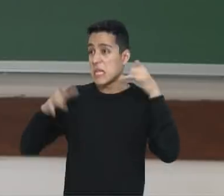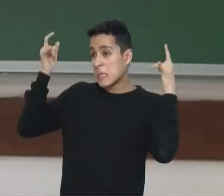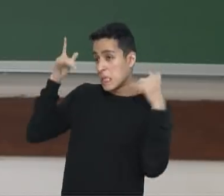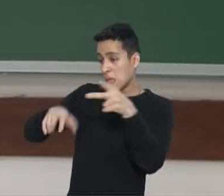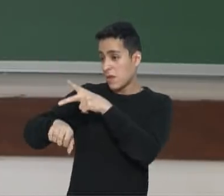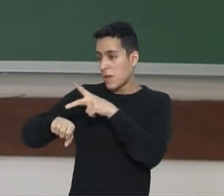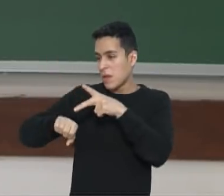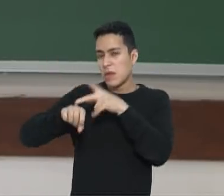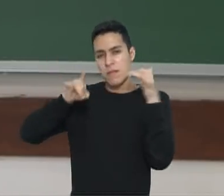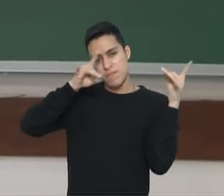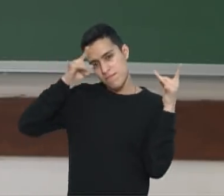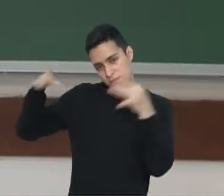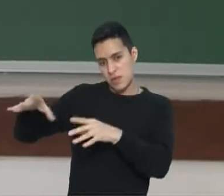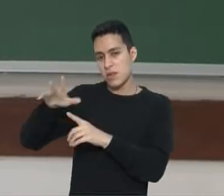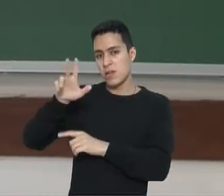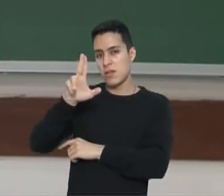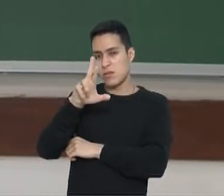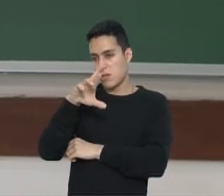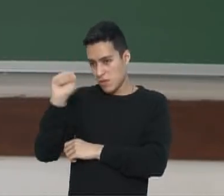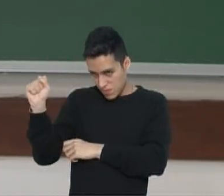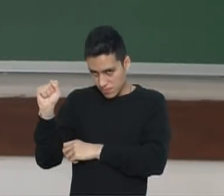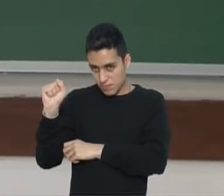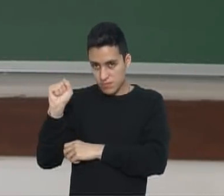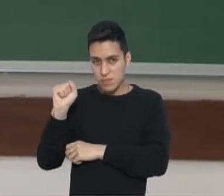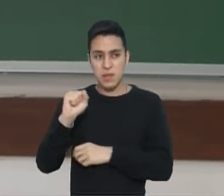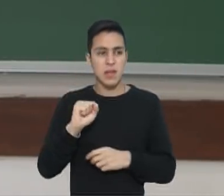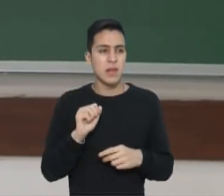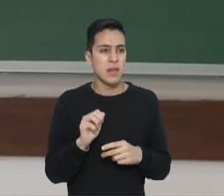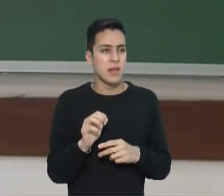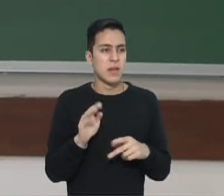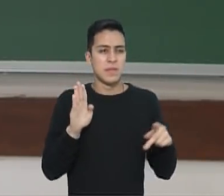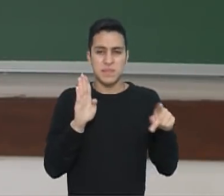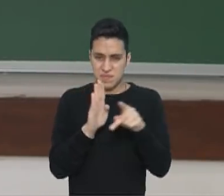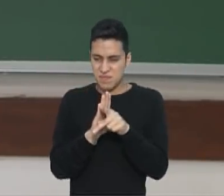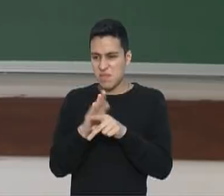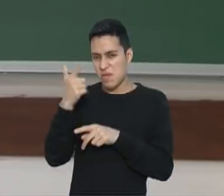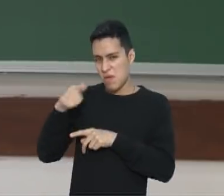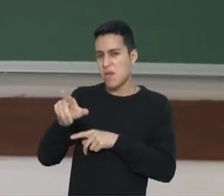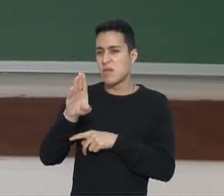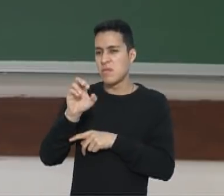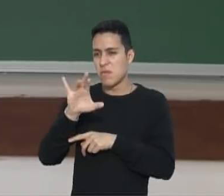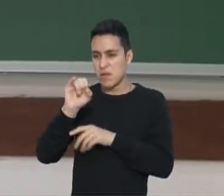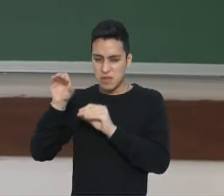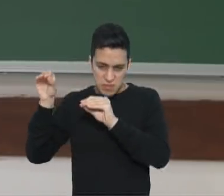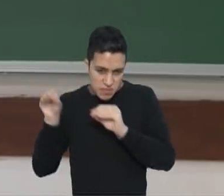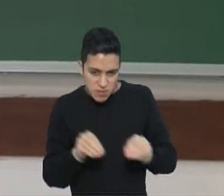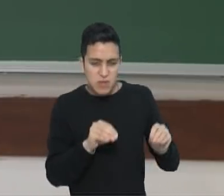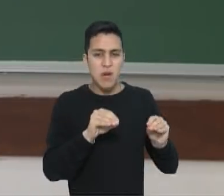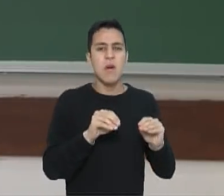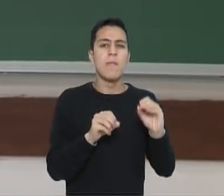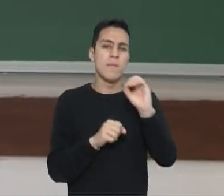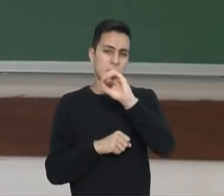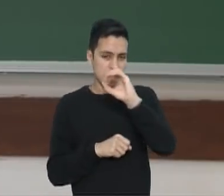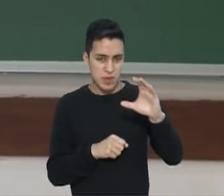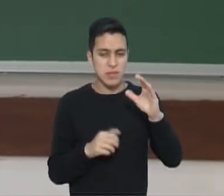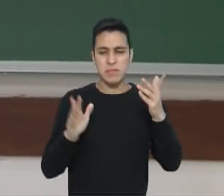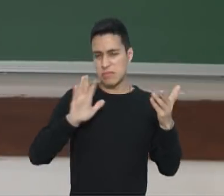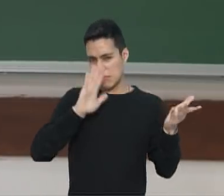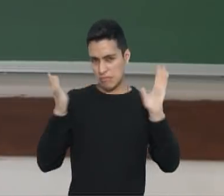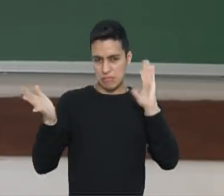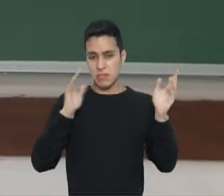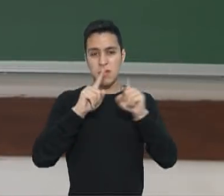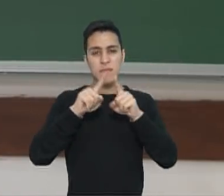país, que desertou da União Soviética. E o próprio Boris Spassky, que emigrou para o Ocidente, foram 2 reveses da União Soviética, mas